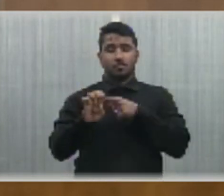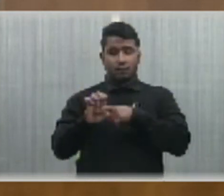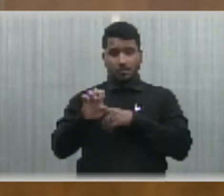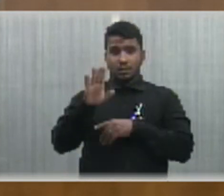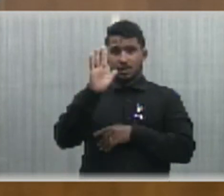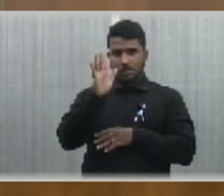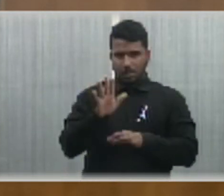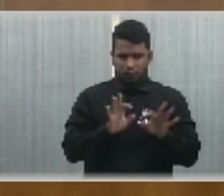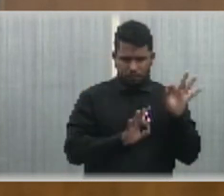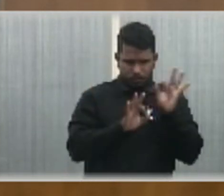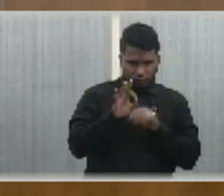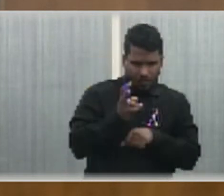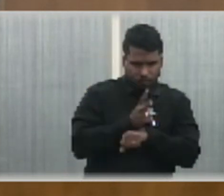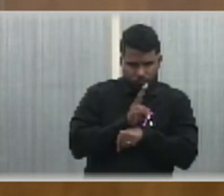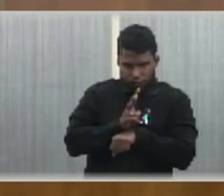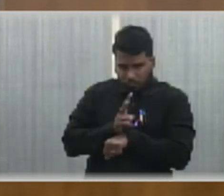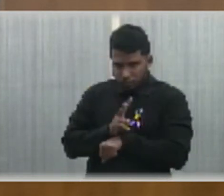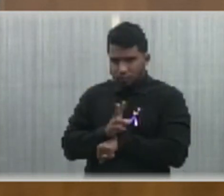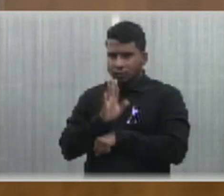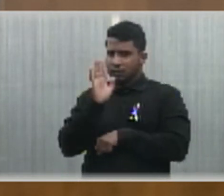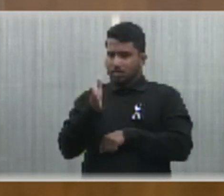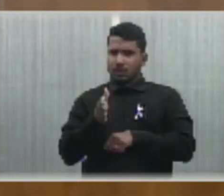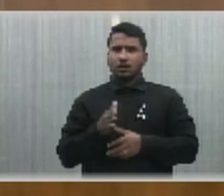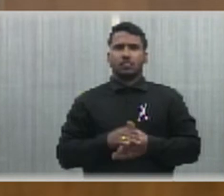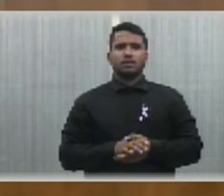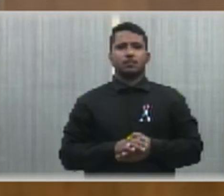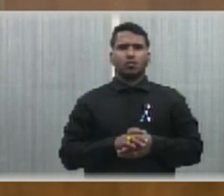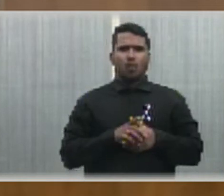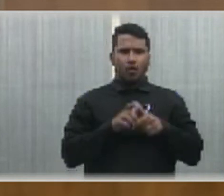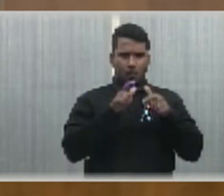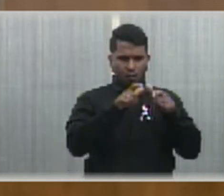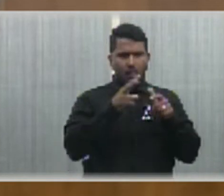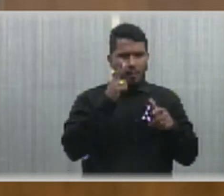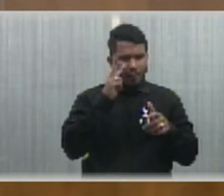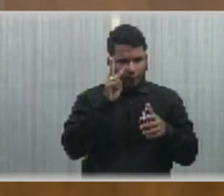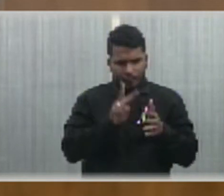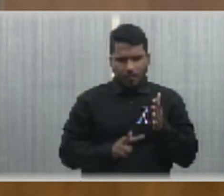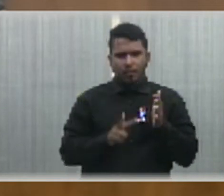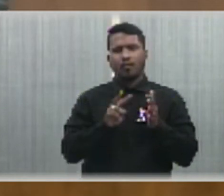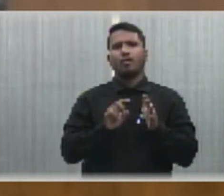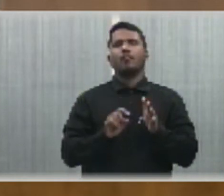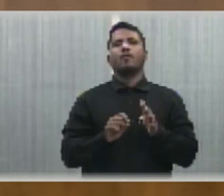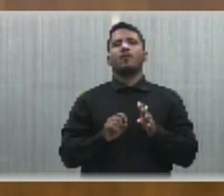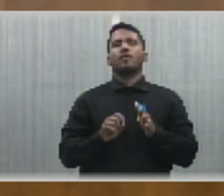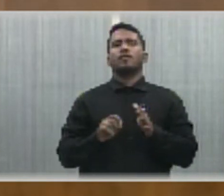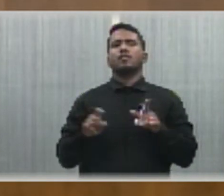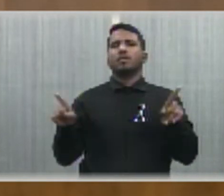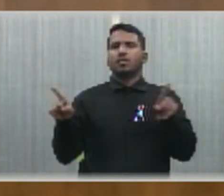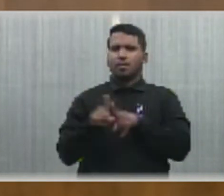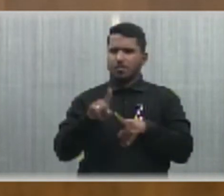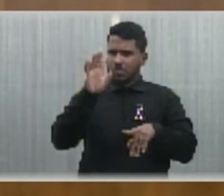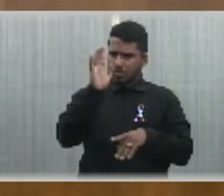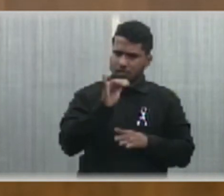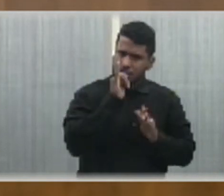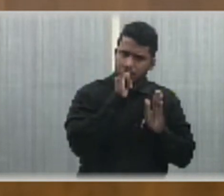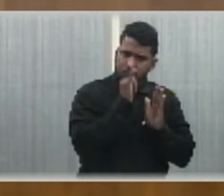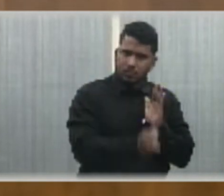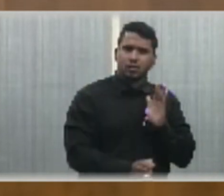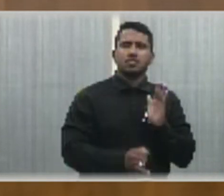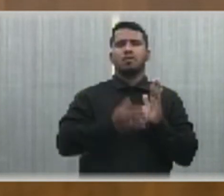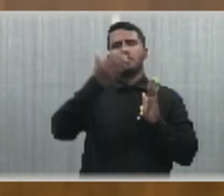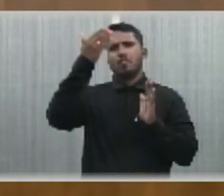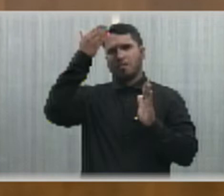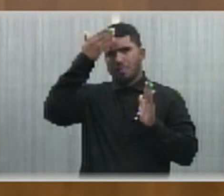uma inspeção in loco neste programa, aí ratificou,